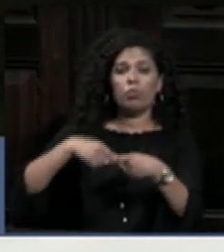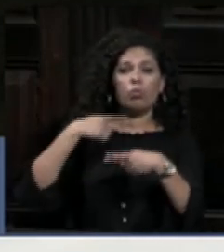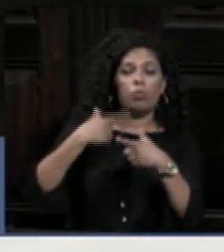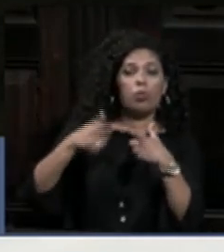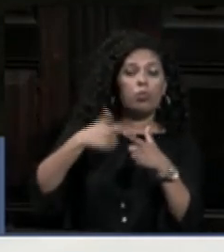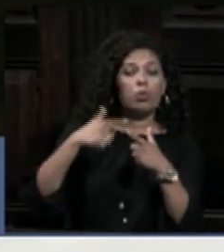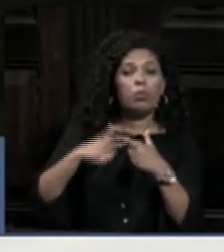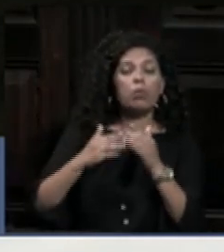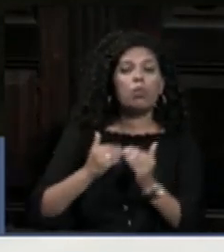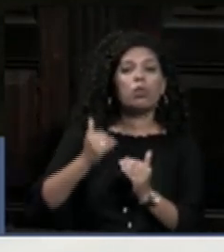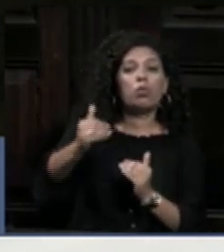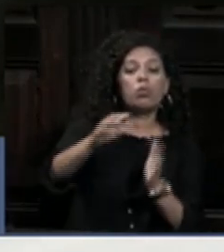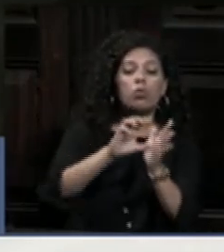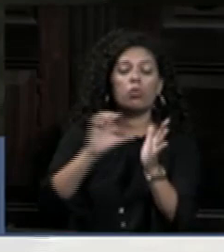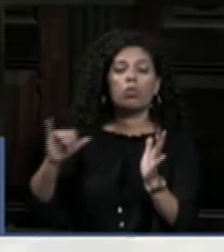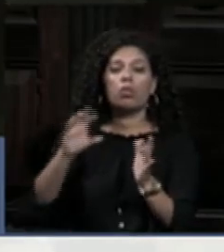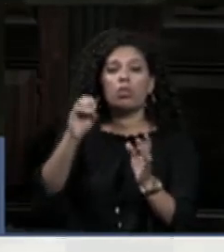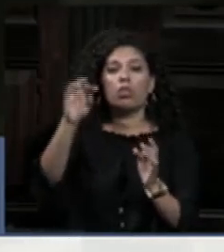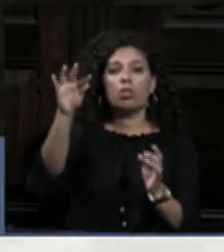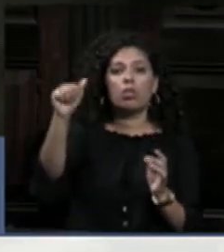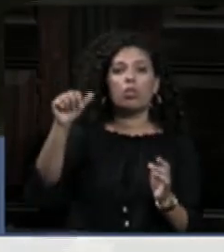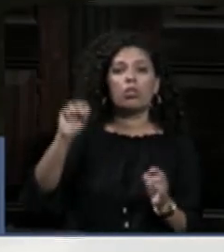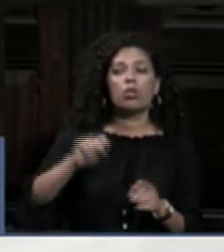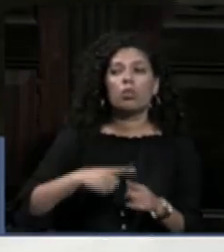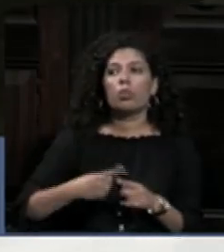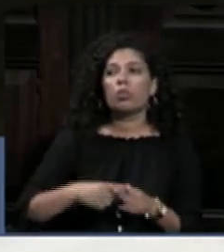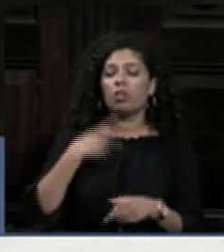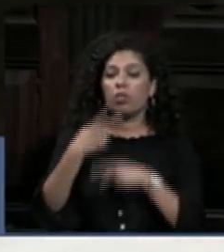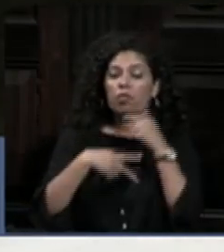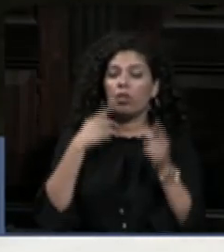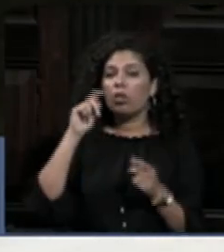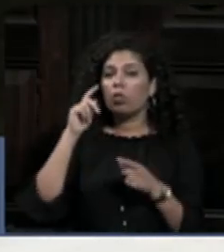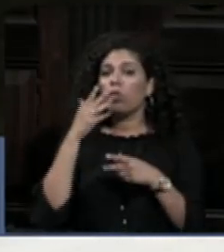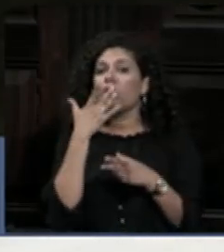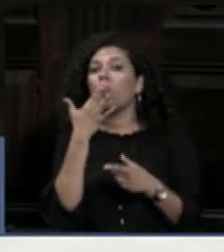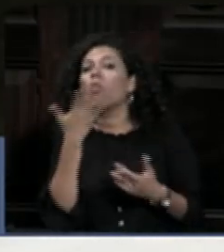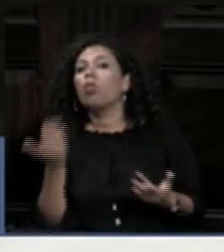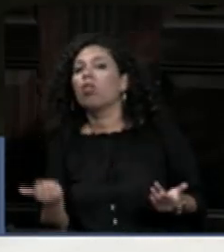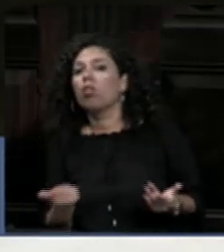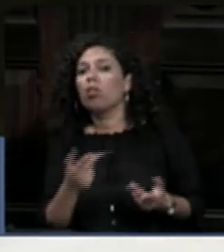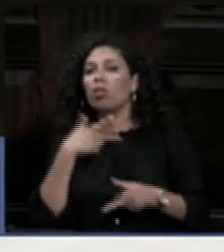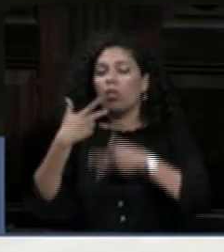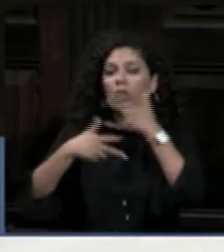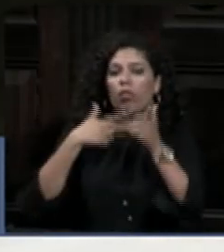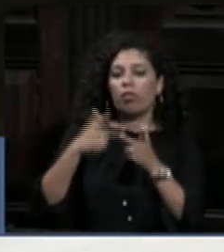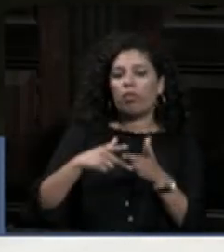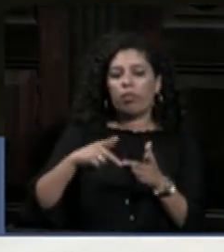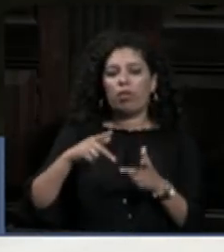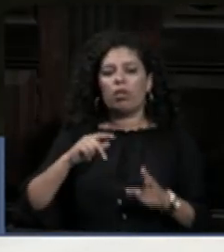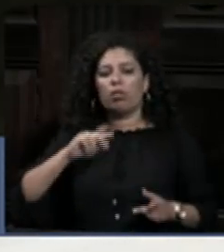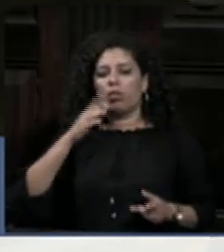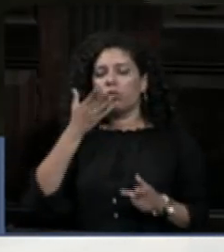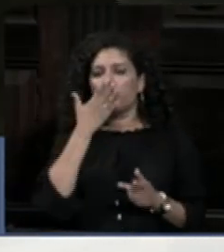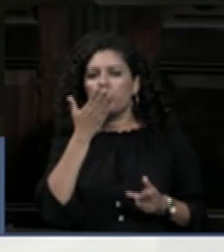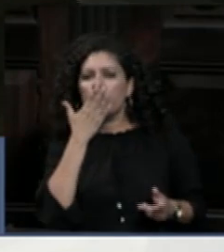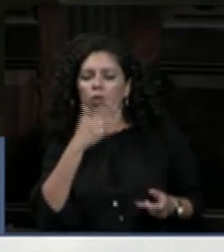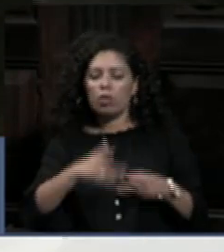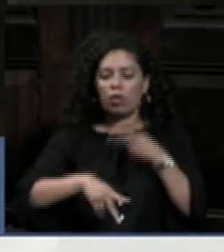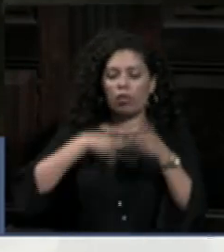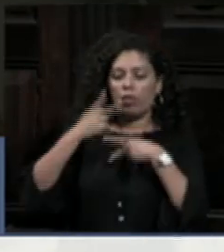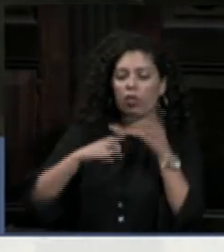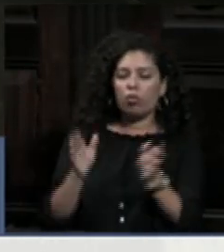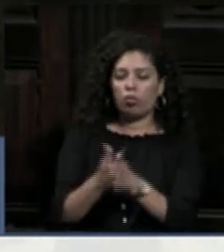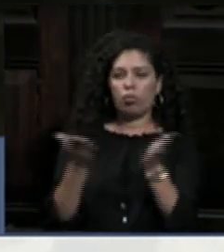oriundos de escola pública por isso é muito importante ressaltar o simbolismo da prorrogação dessa lei mas